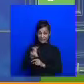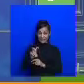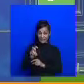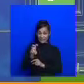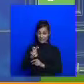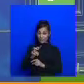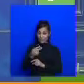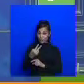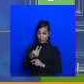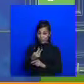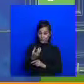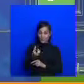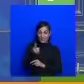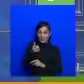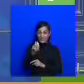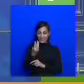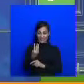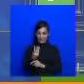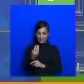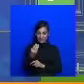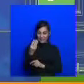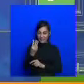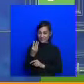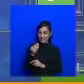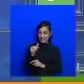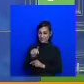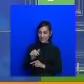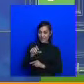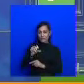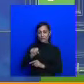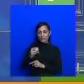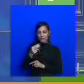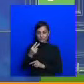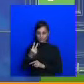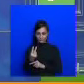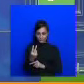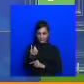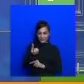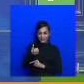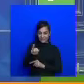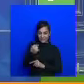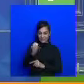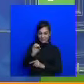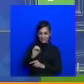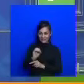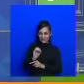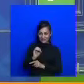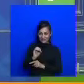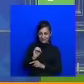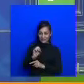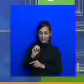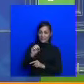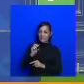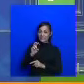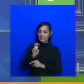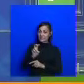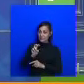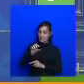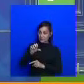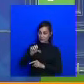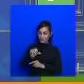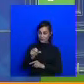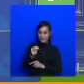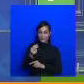15, 52, 63, 37, 92, 60,